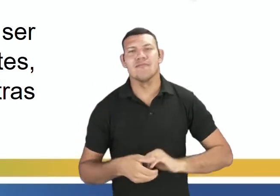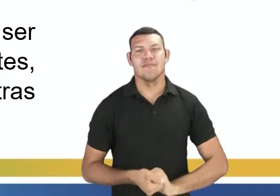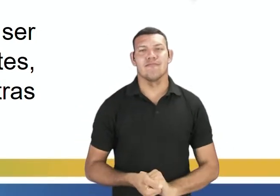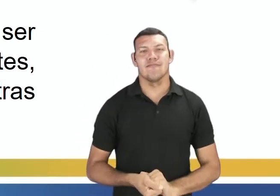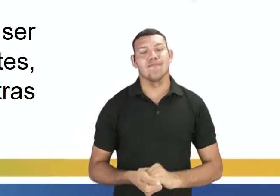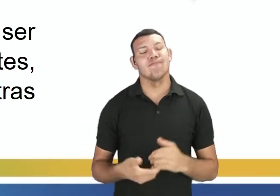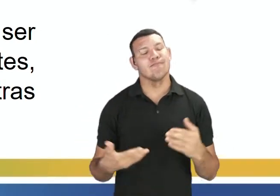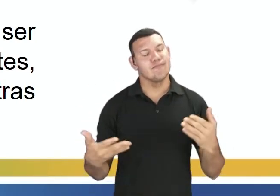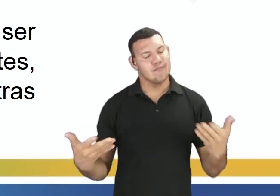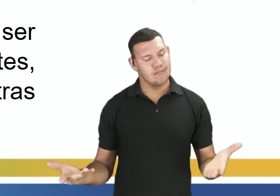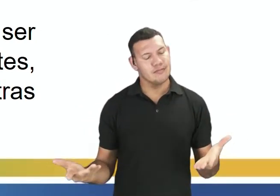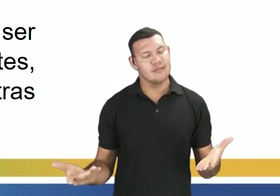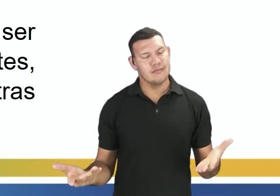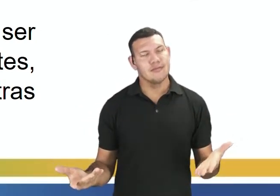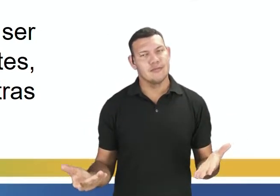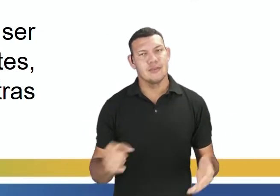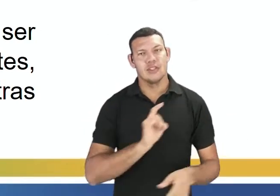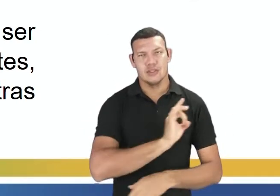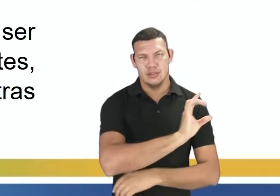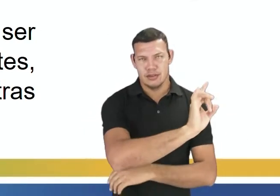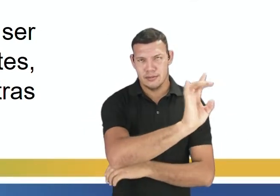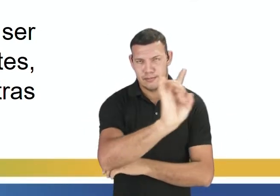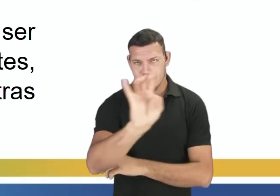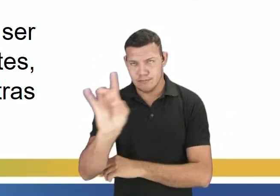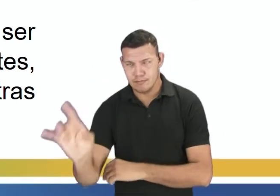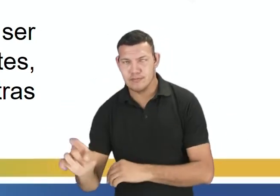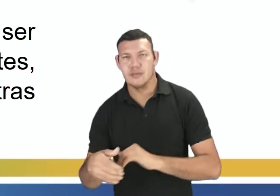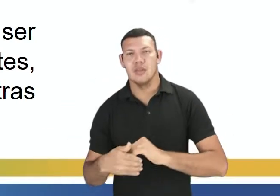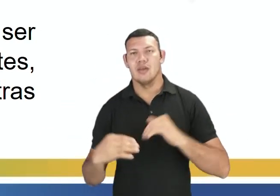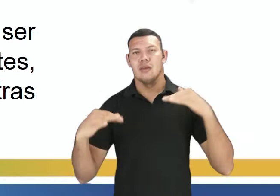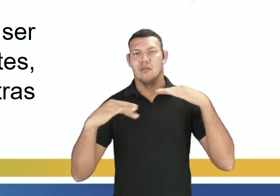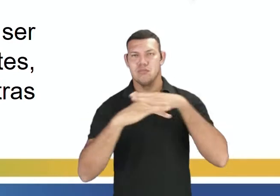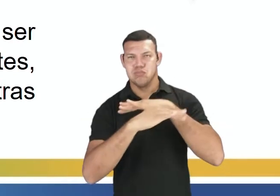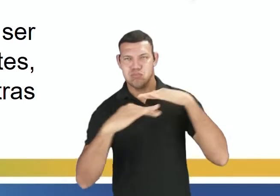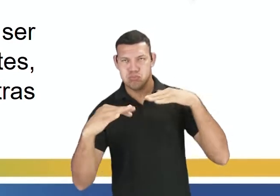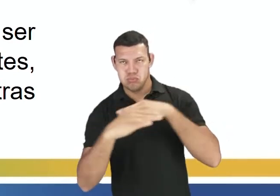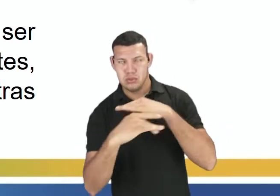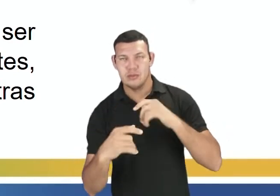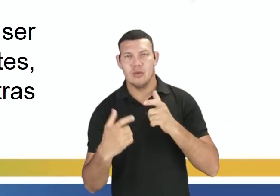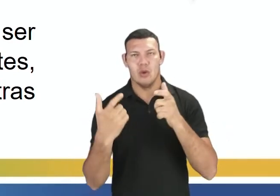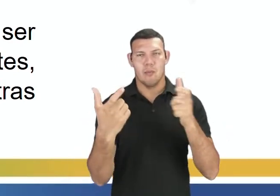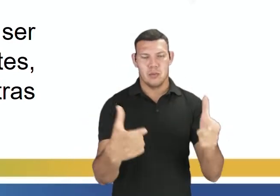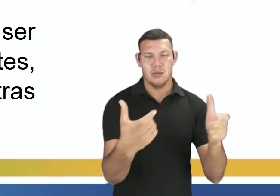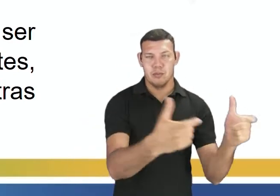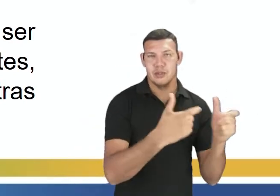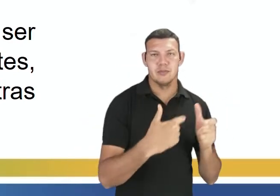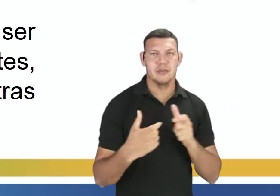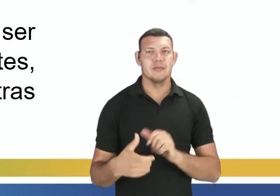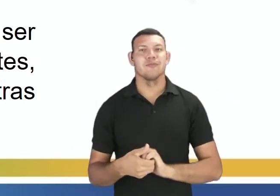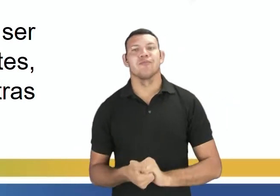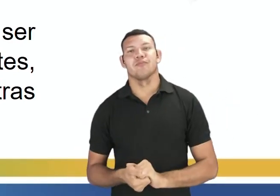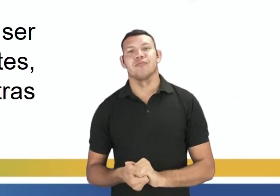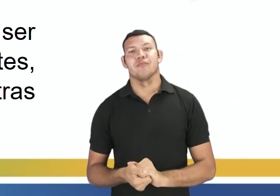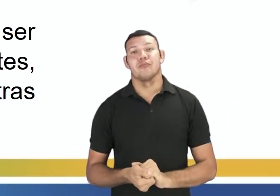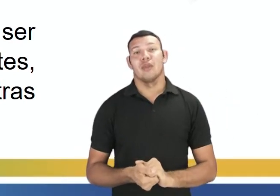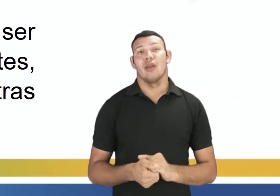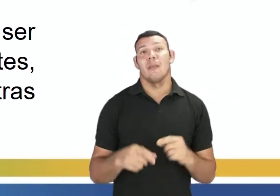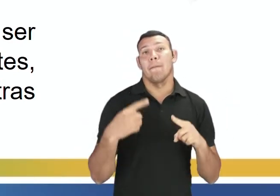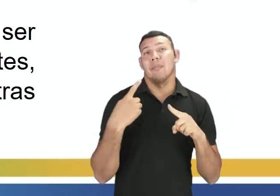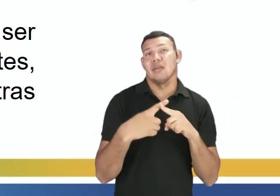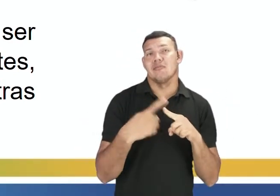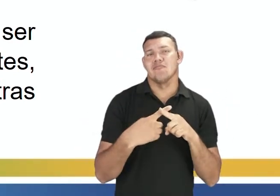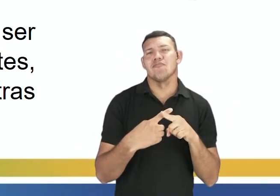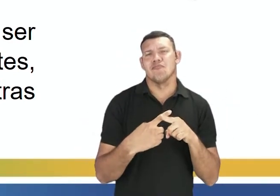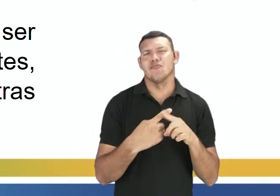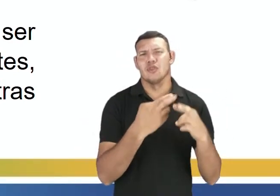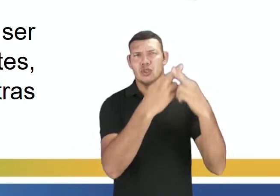desempenhadas dentro de cada, né, setor urbano. As funções urbanas de uma cidade é o papel econômico desempenhado pela cidade